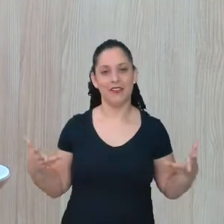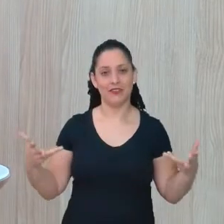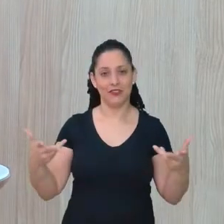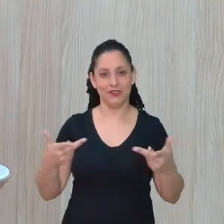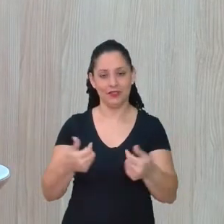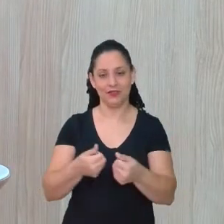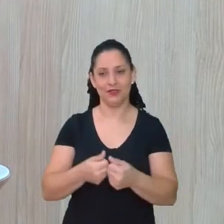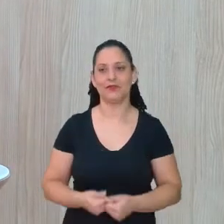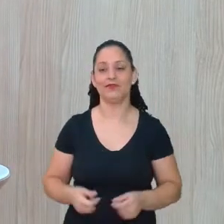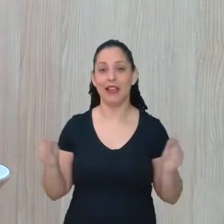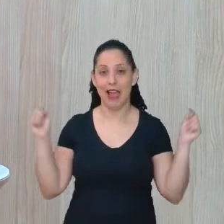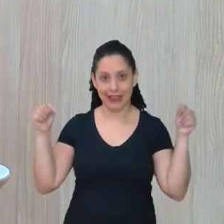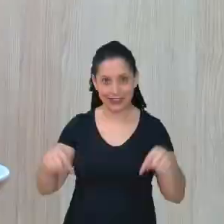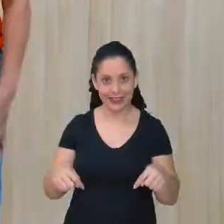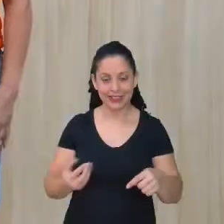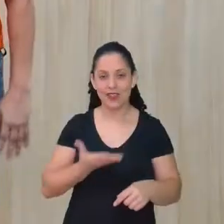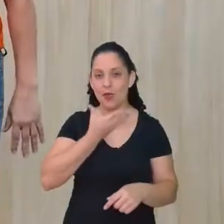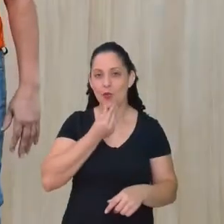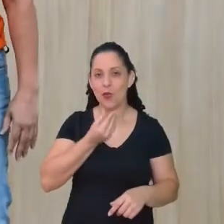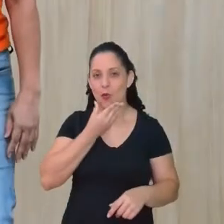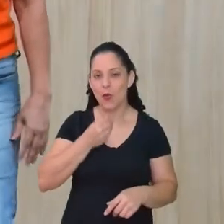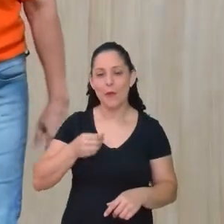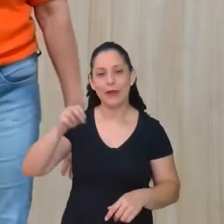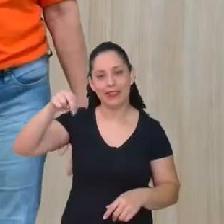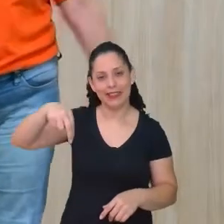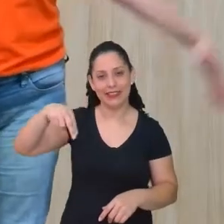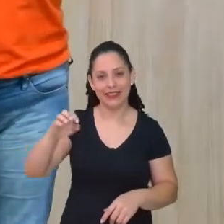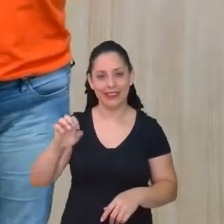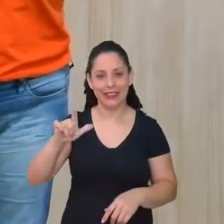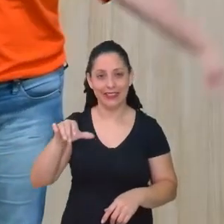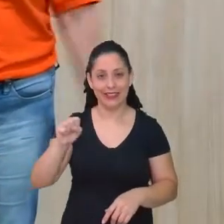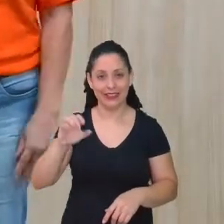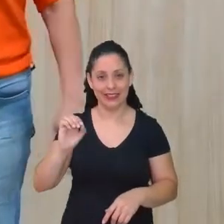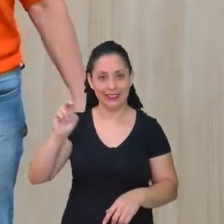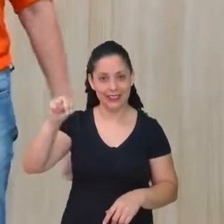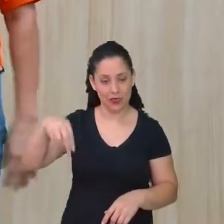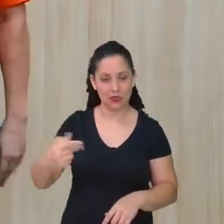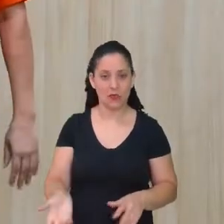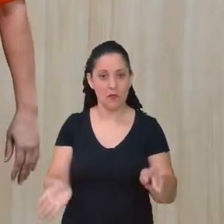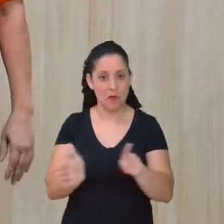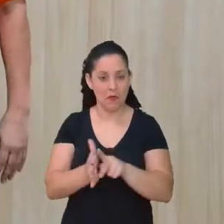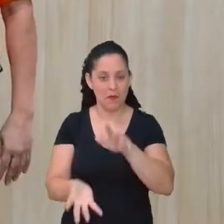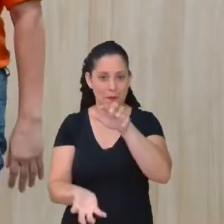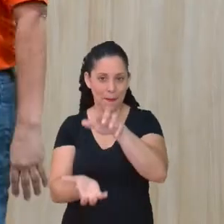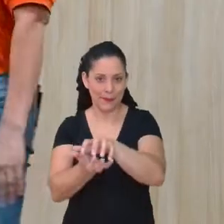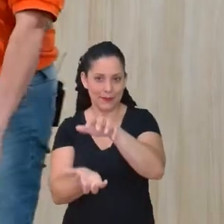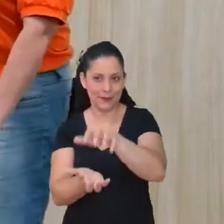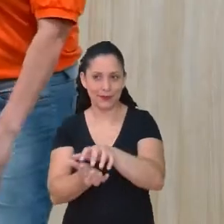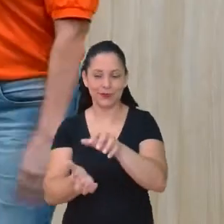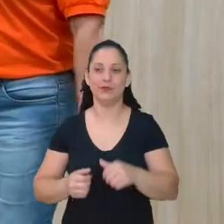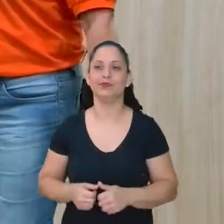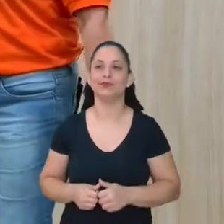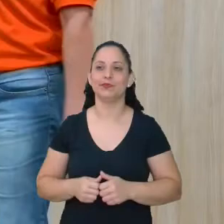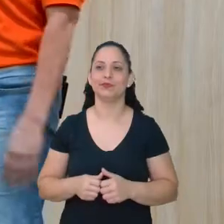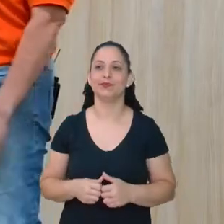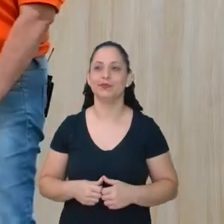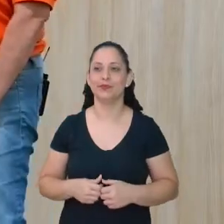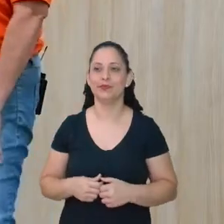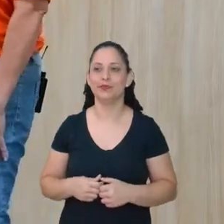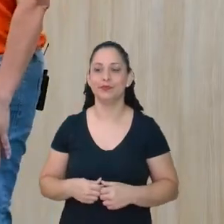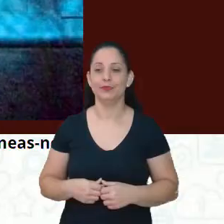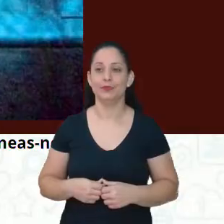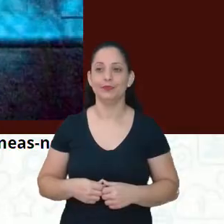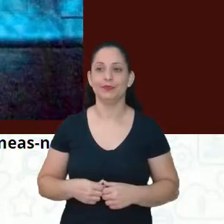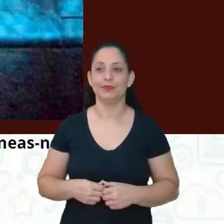Nelson Rodrigues, pernambucano. Nosso, pernambucano. Sempre Pernambuco arrasando. Bora lá, gente, vamos seguir, que a gente tem muito conteúdo para